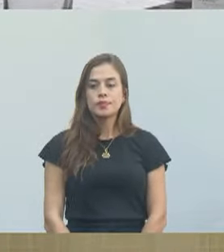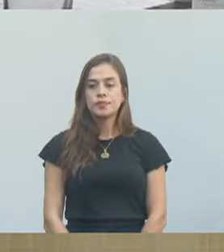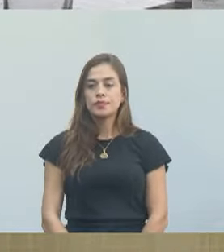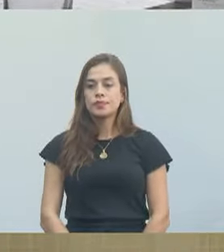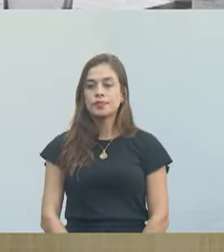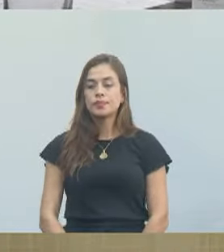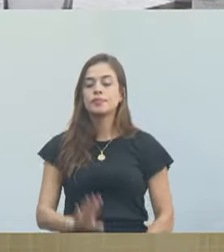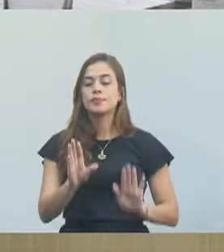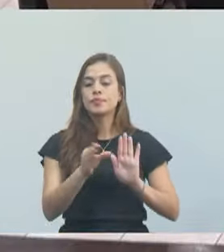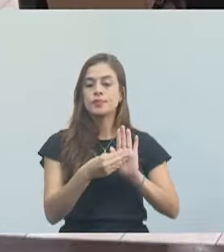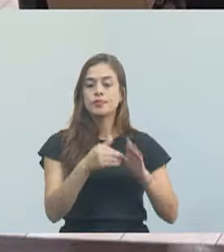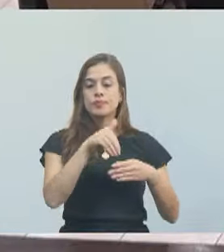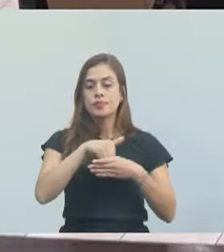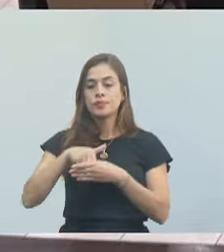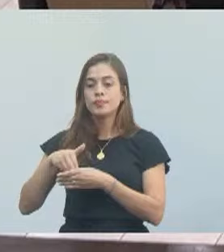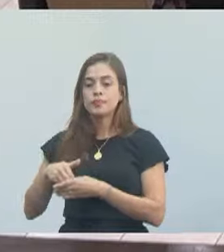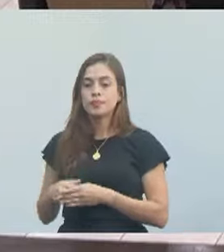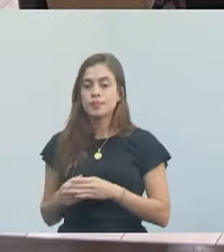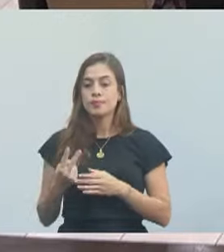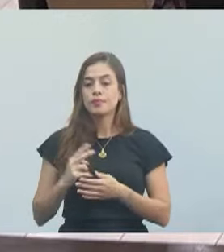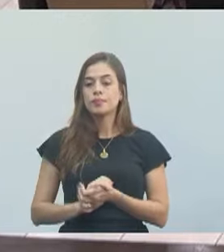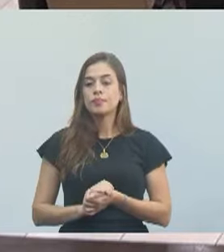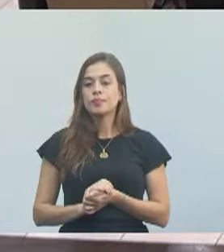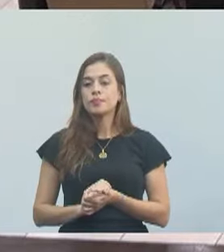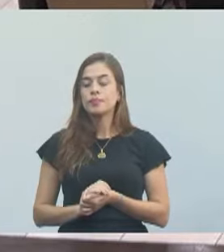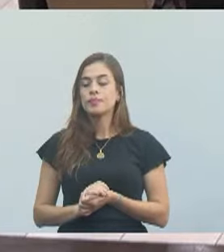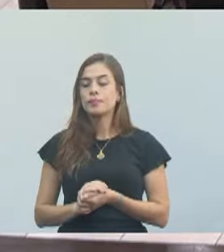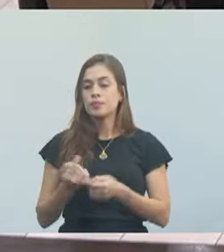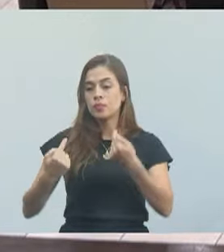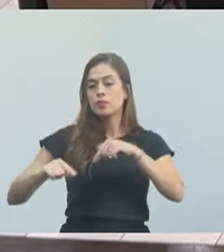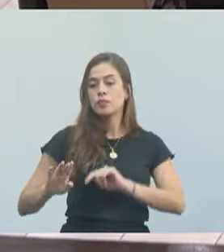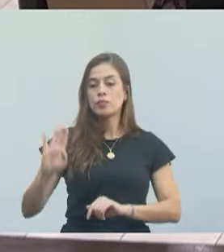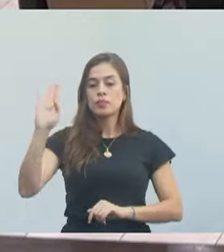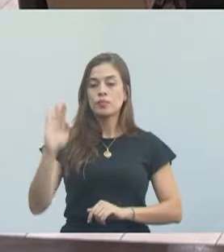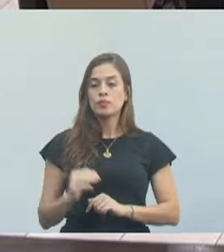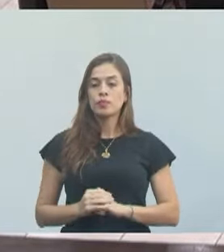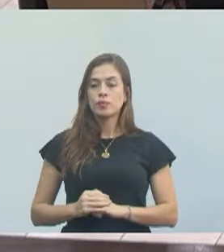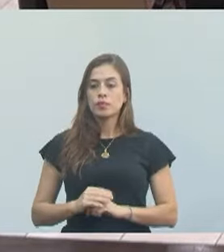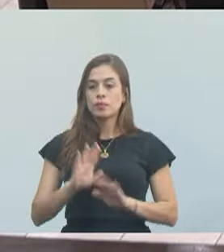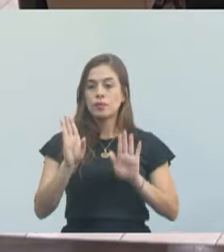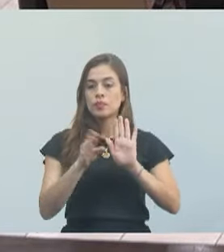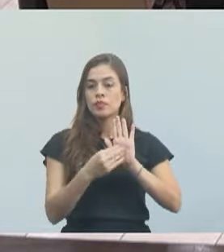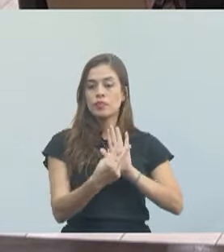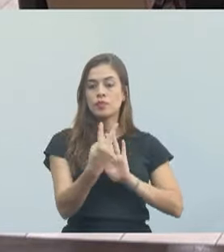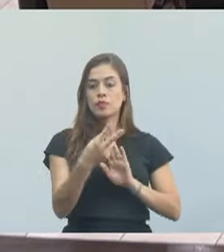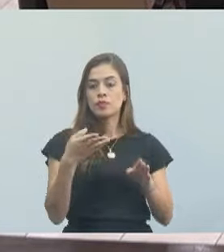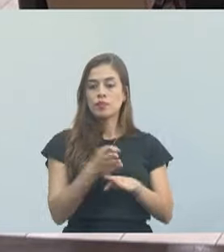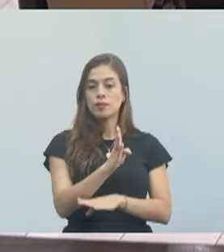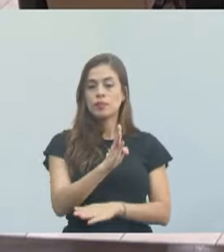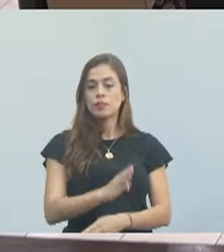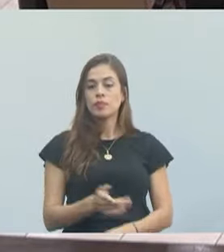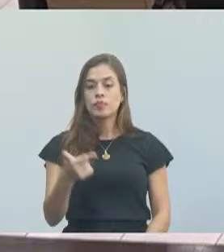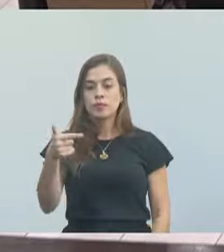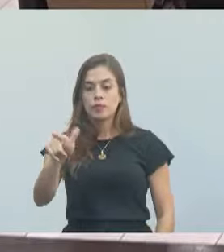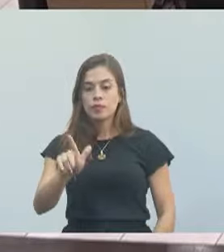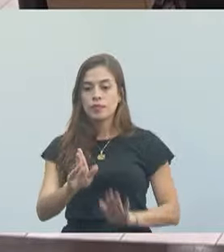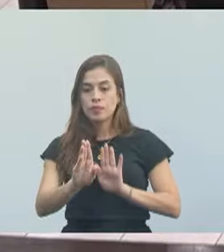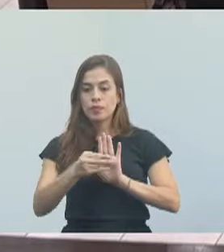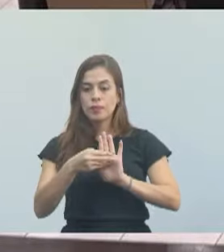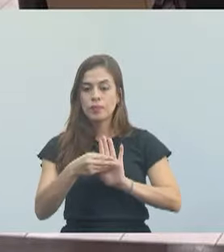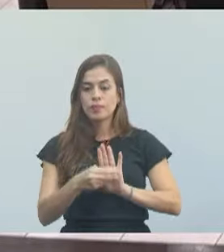Emenda número 2 em votação. Os que forem contrários se manifestem levantando o braço. Emenda número 2 aprovada. Próxima